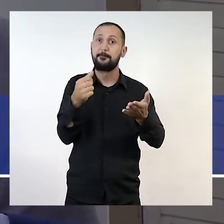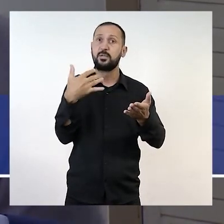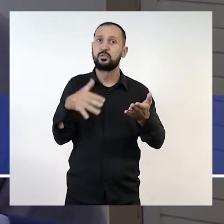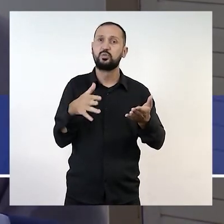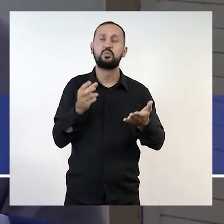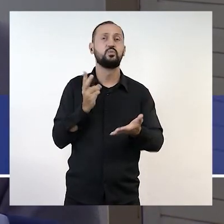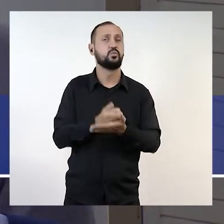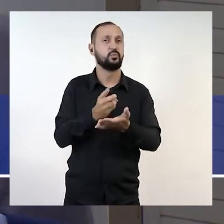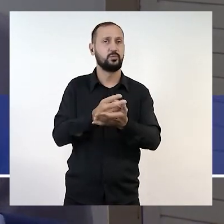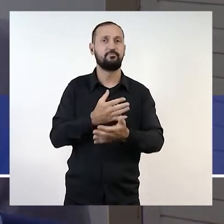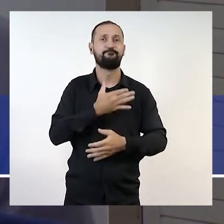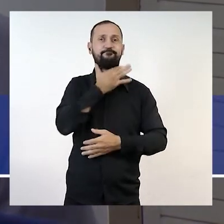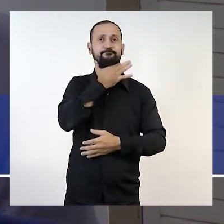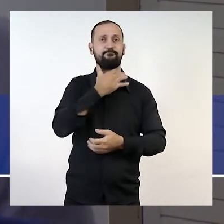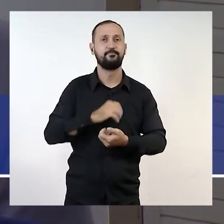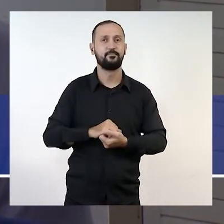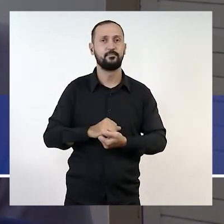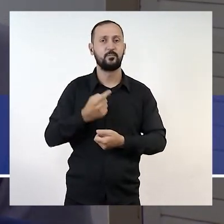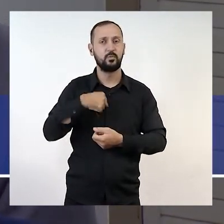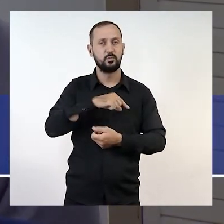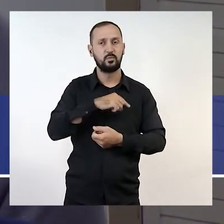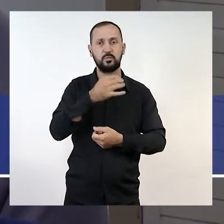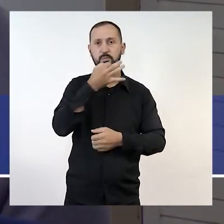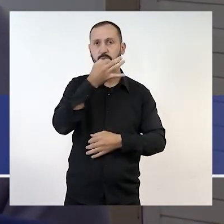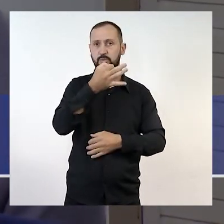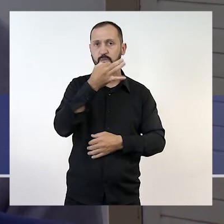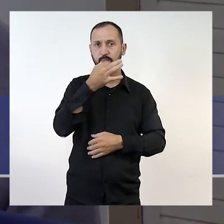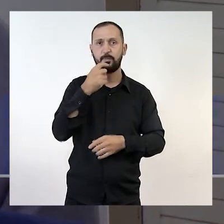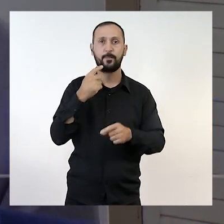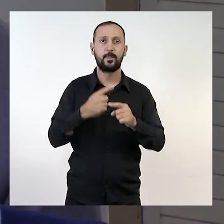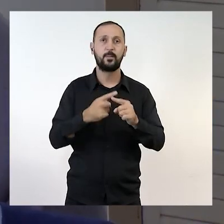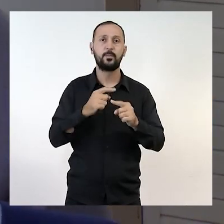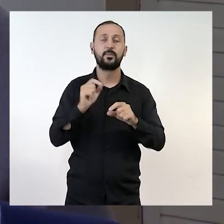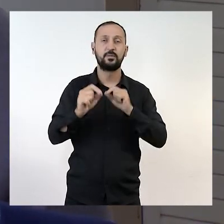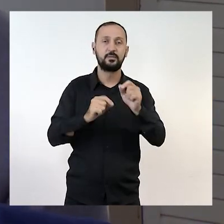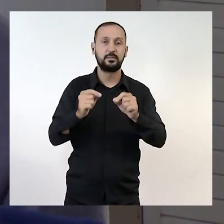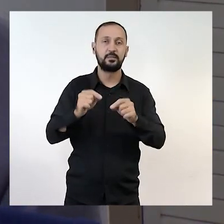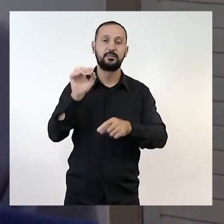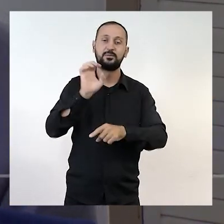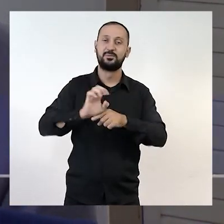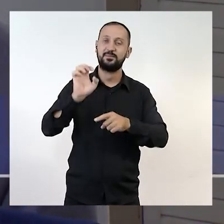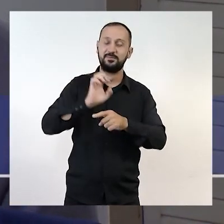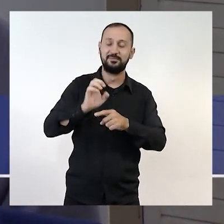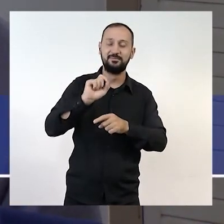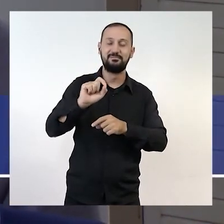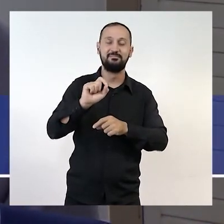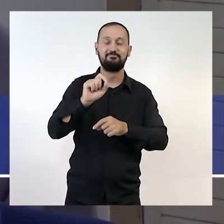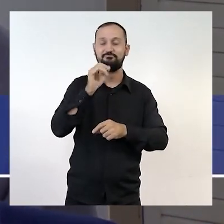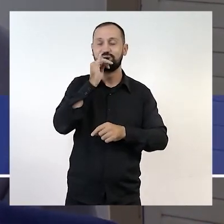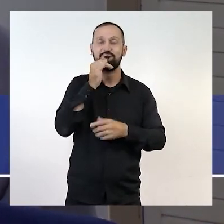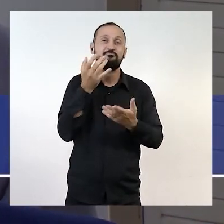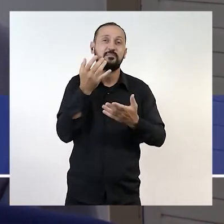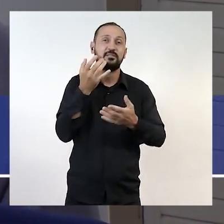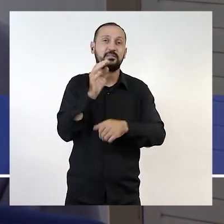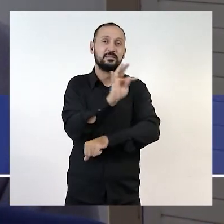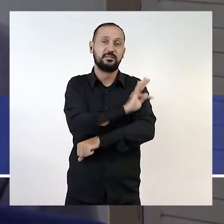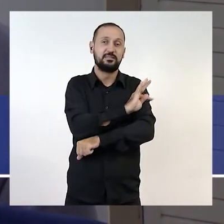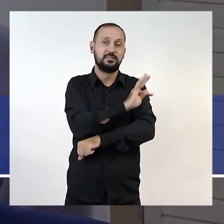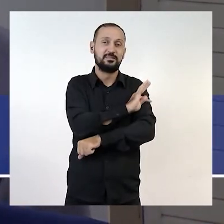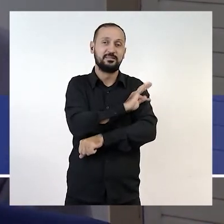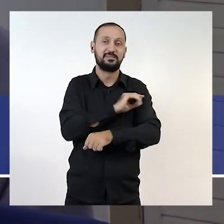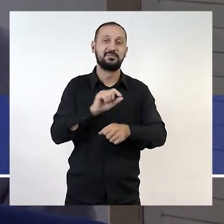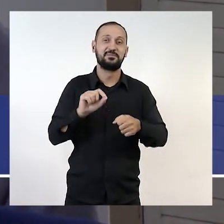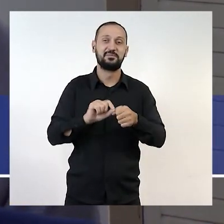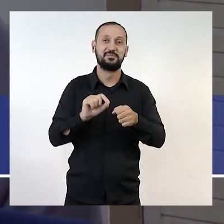alta. Então, nós estamos sugerindo, porque não dá para fazer isso no estado todo, e do ponto de vista técnico